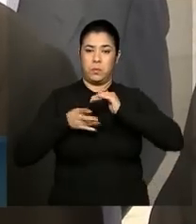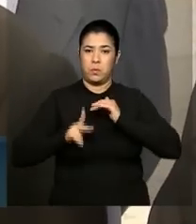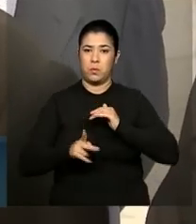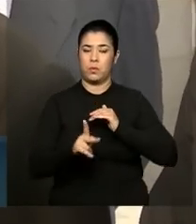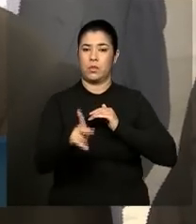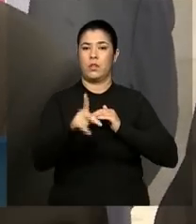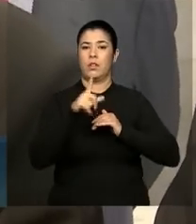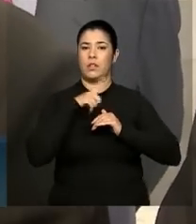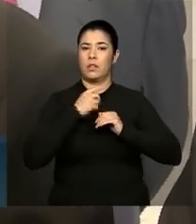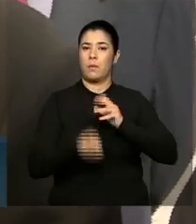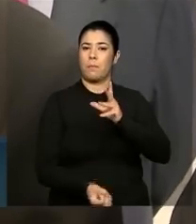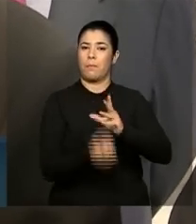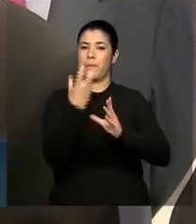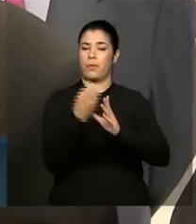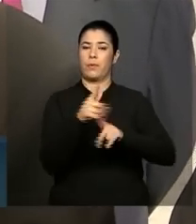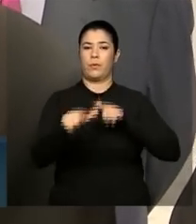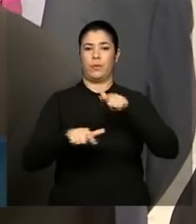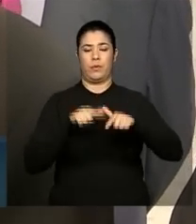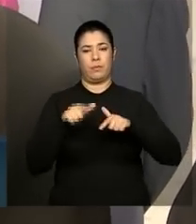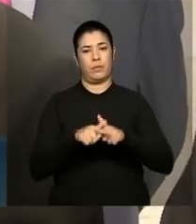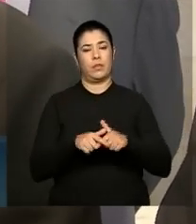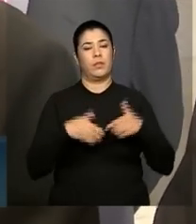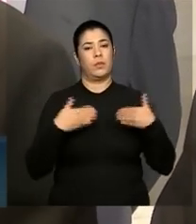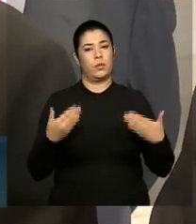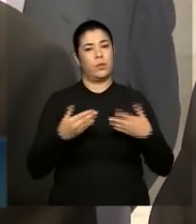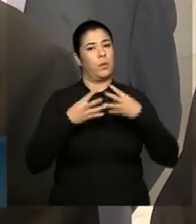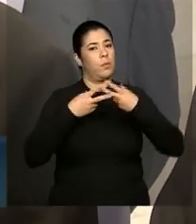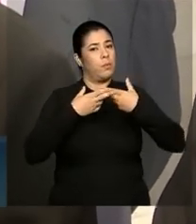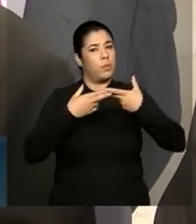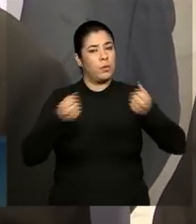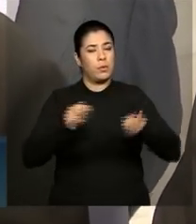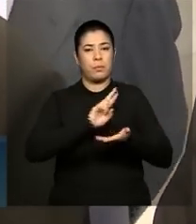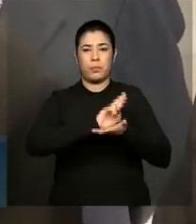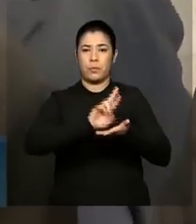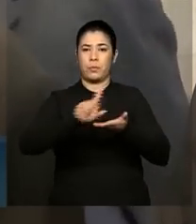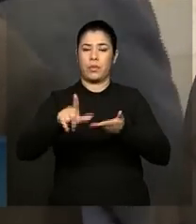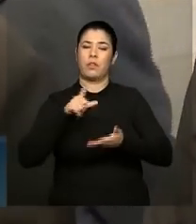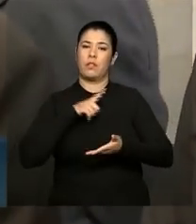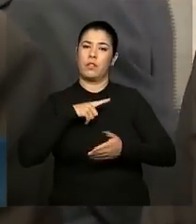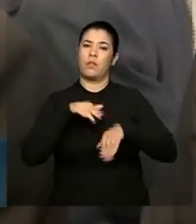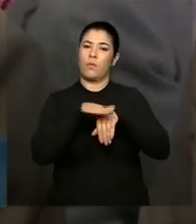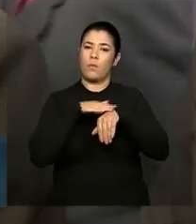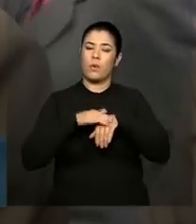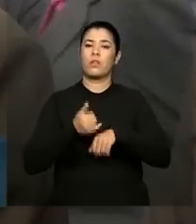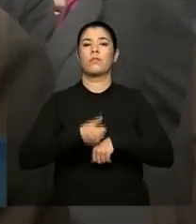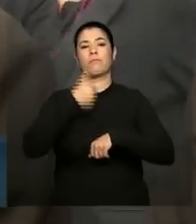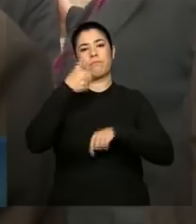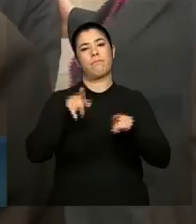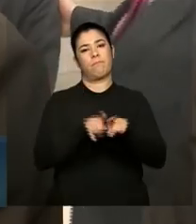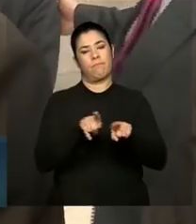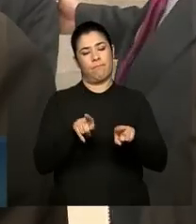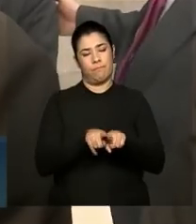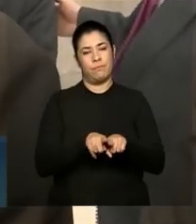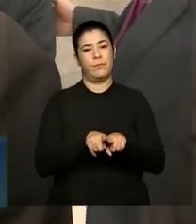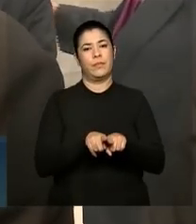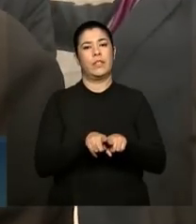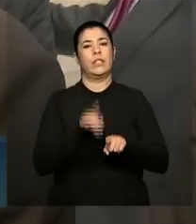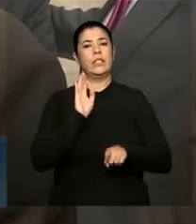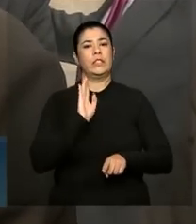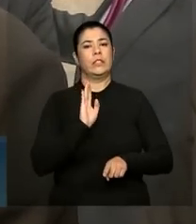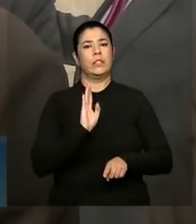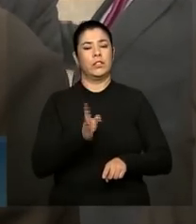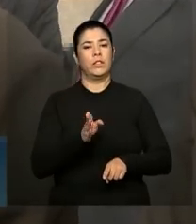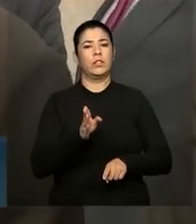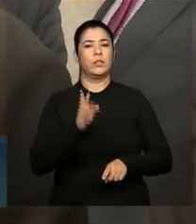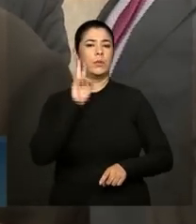de ter mais empregos. Então, por todas essas razões, nós tivemos essa conversa maior. Mas também tivemos com